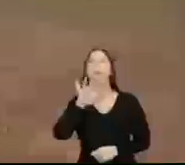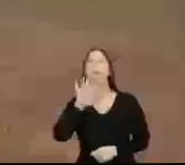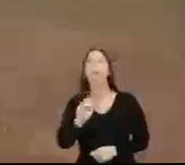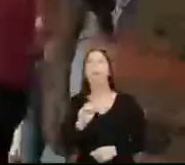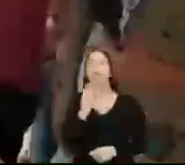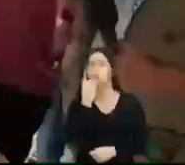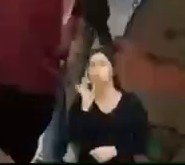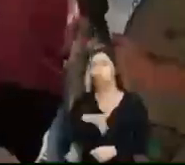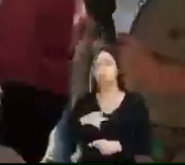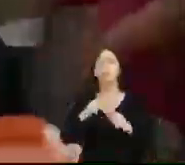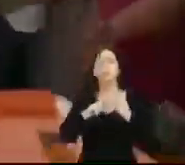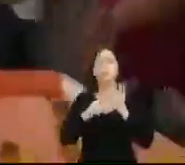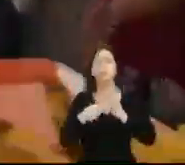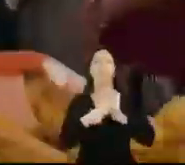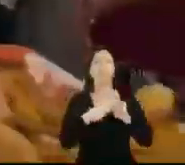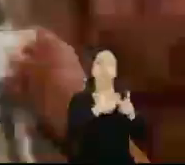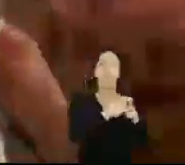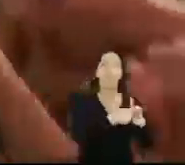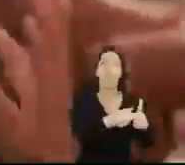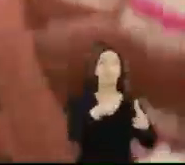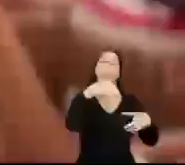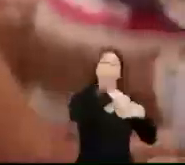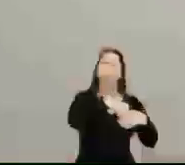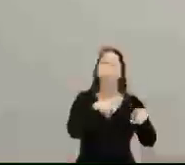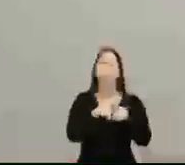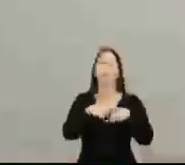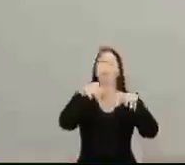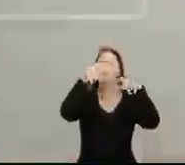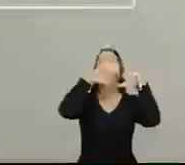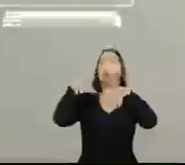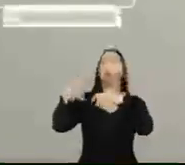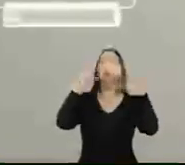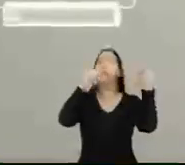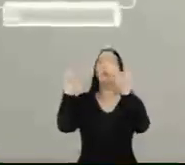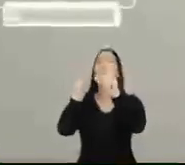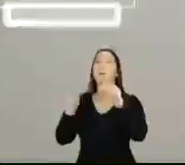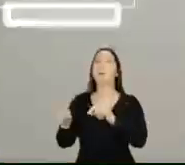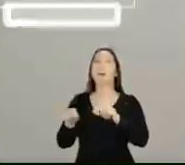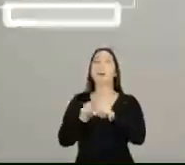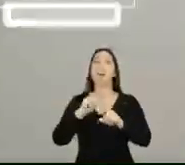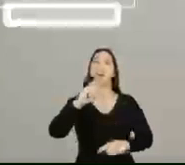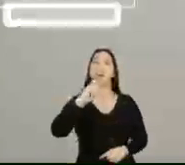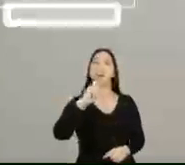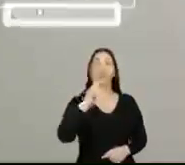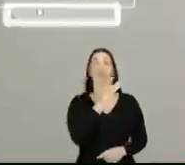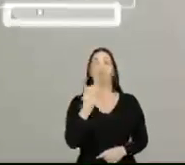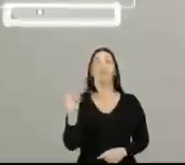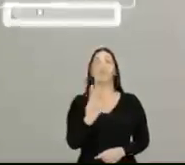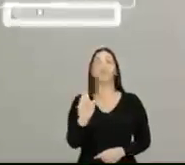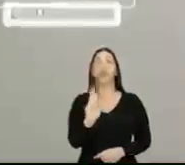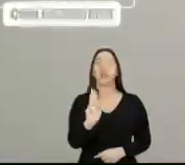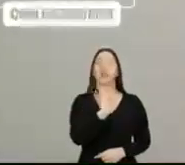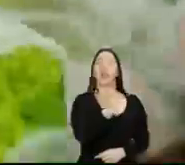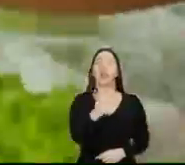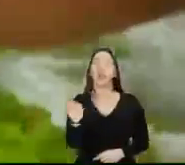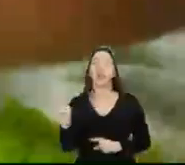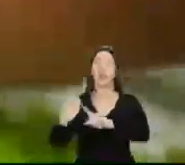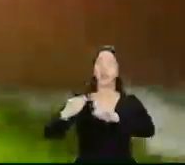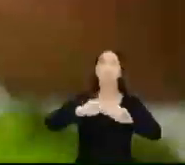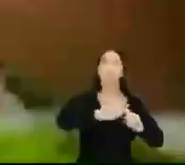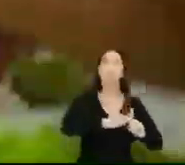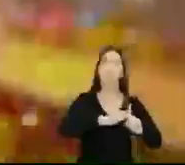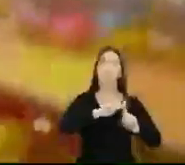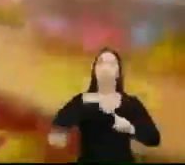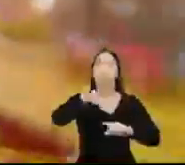o Bom Prato móvel, que leva a marmita dentro das comunidades. E agora vem o cartão Bom Prato, com R$300 todos os meses, para